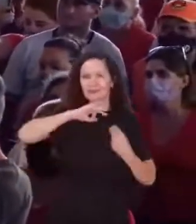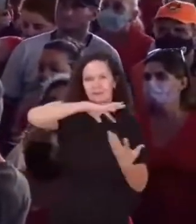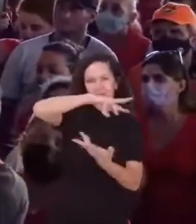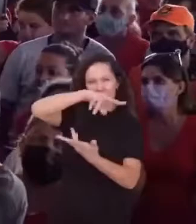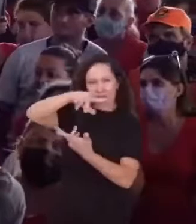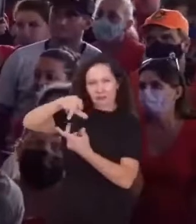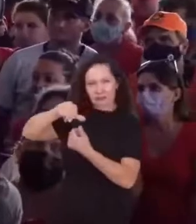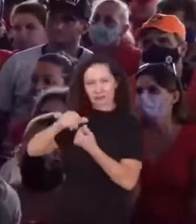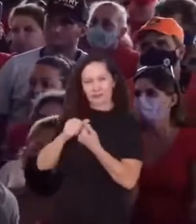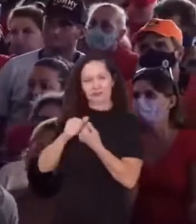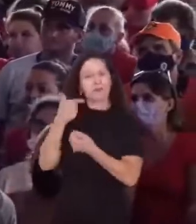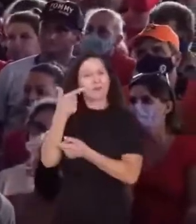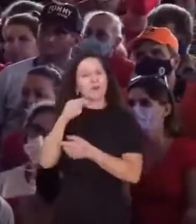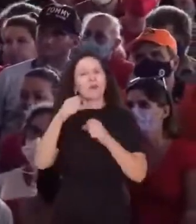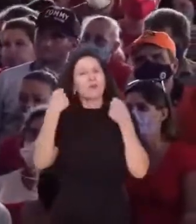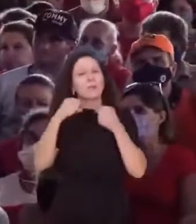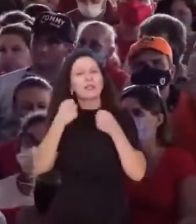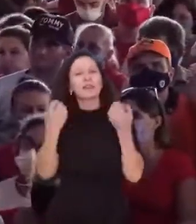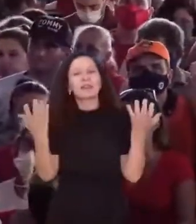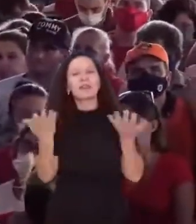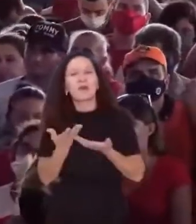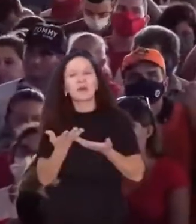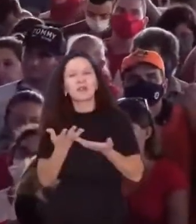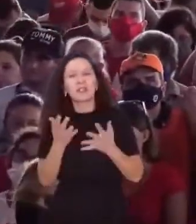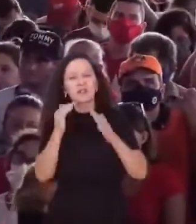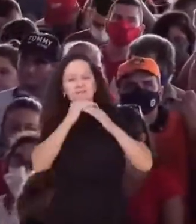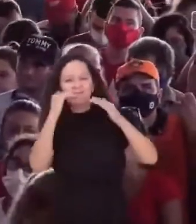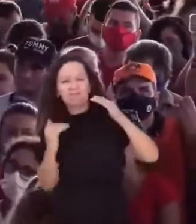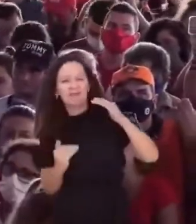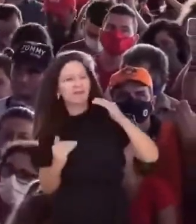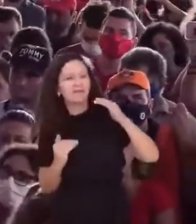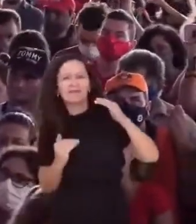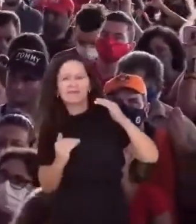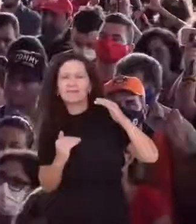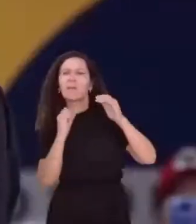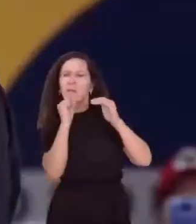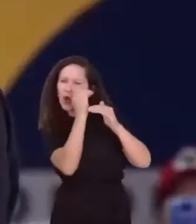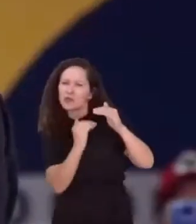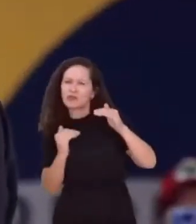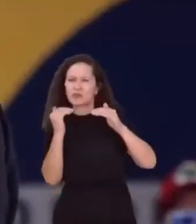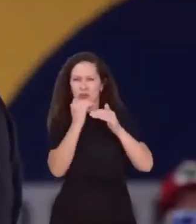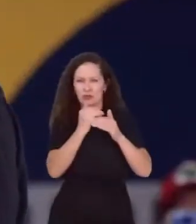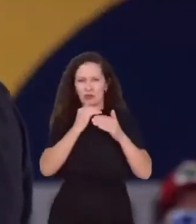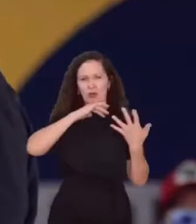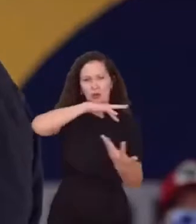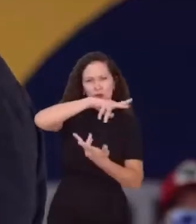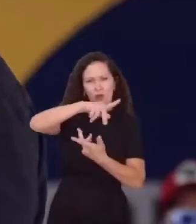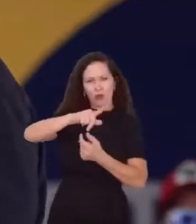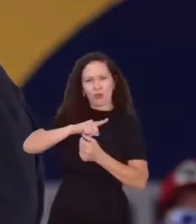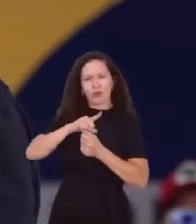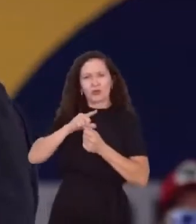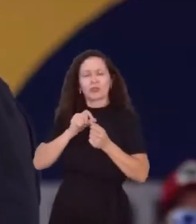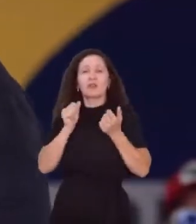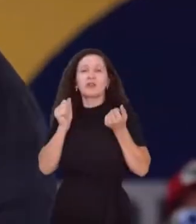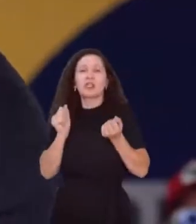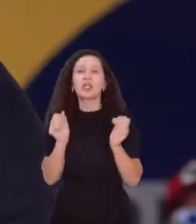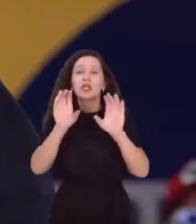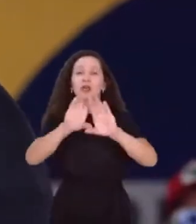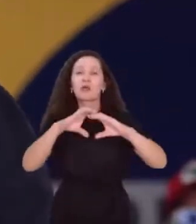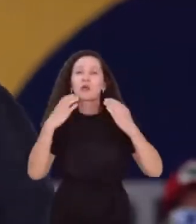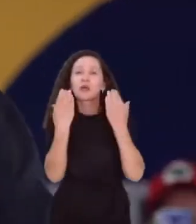precisa ser desigual. Esse mundo tem um ar que é coletivo. Tem a água que deveria